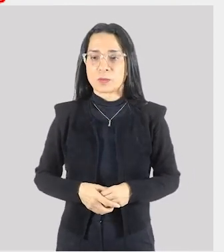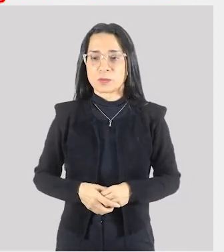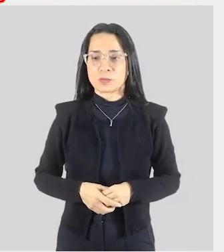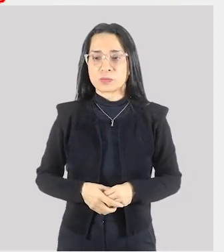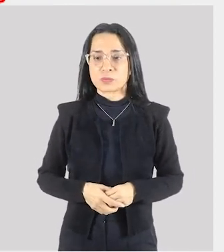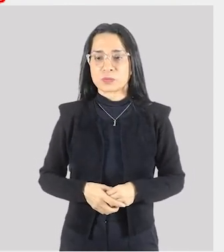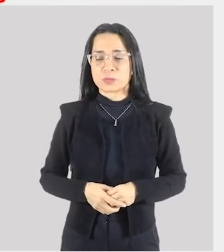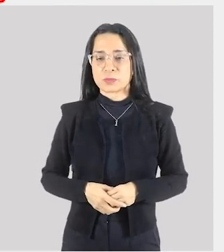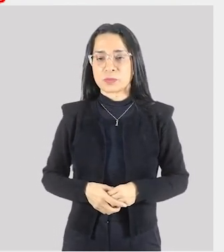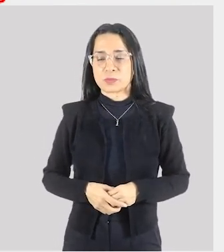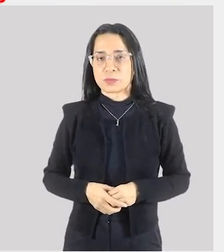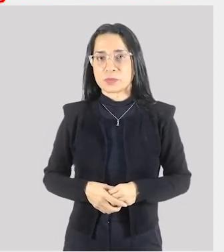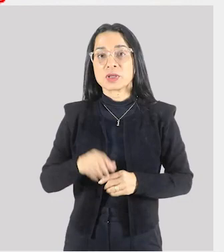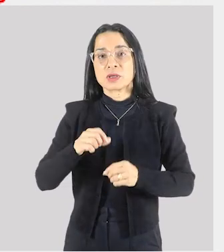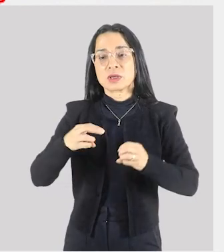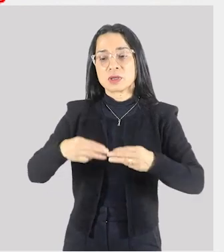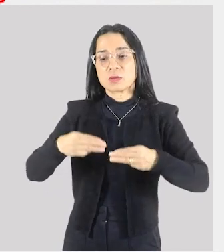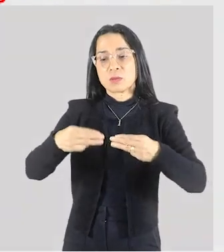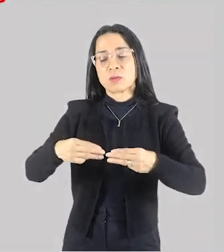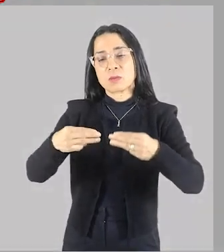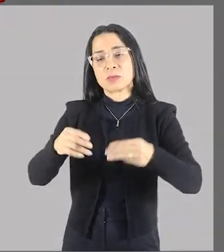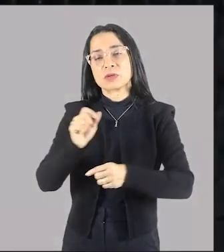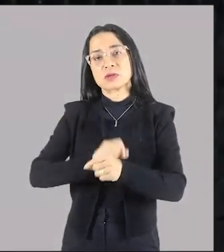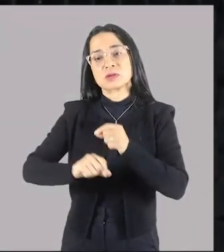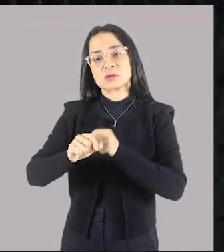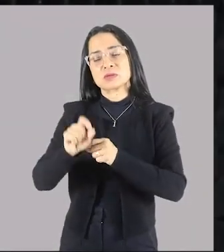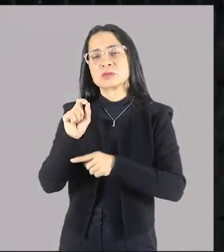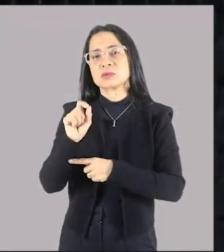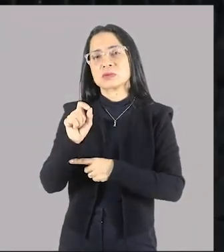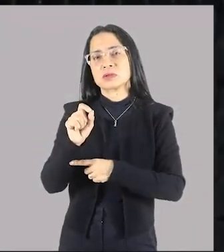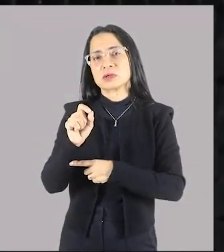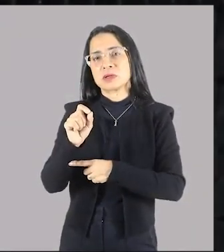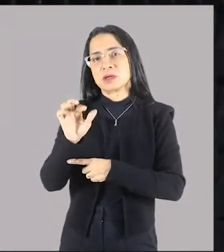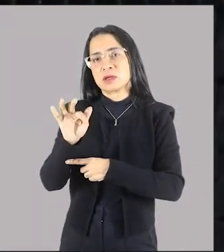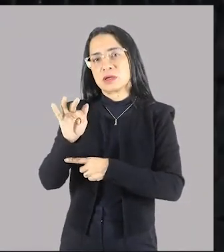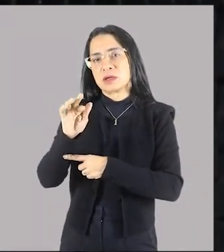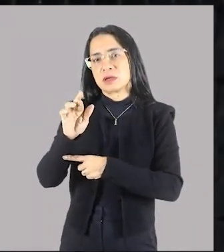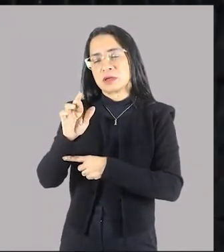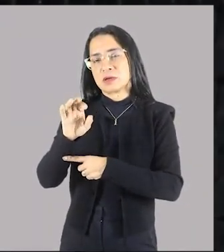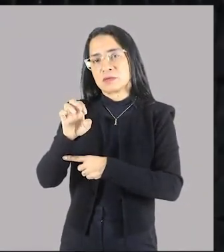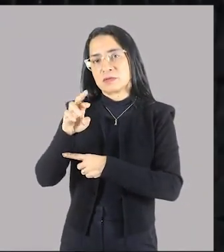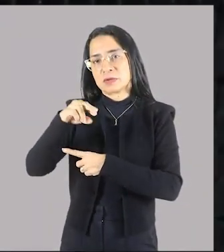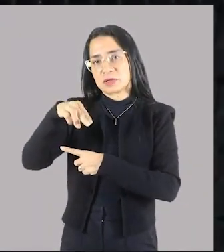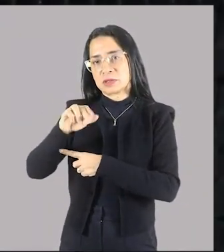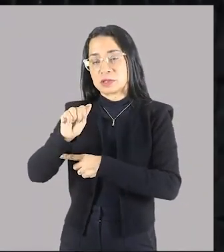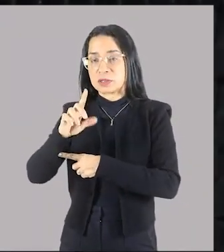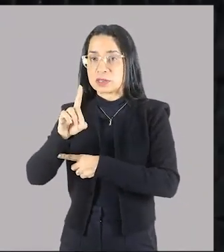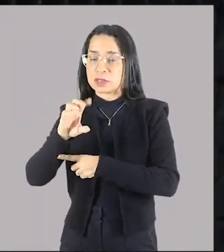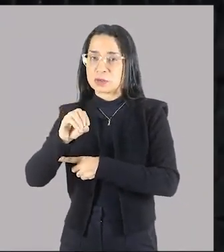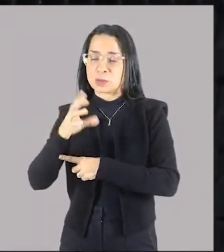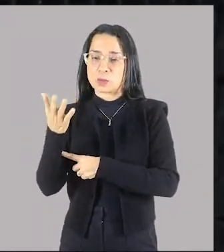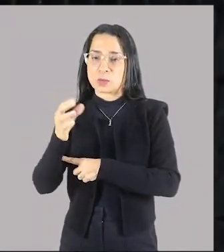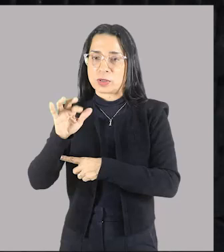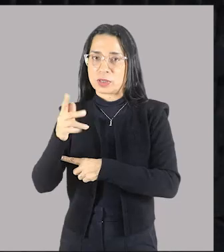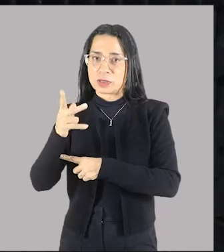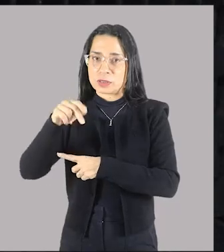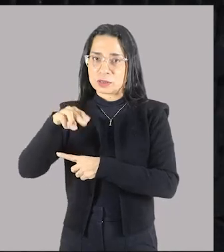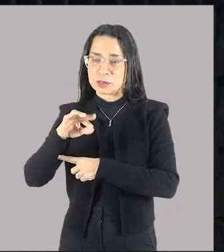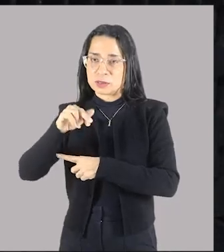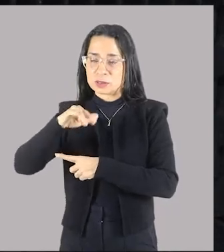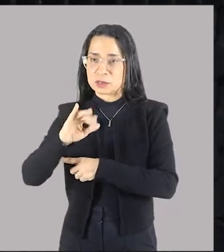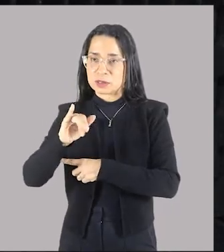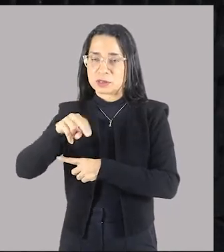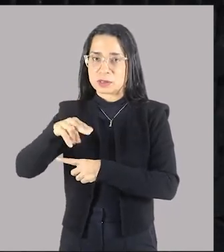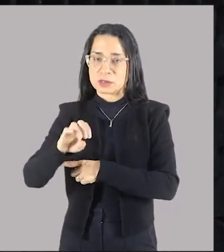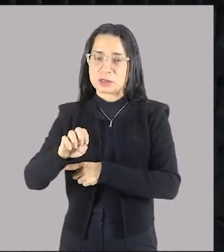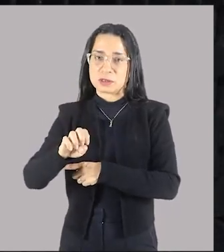ministro da Fazenda era Fernando Henrique. Mas a criação do Plano Real foi dentro do governo Collor, dentro do governo Itamar, melhor